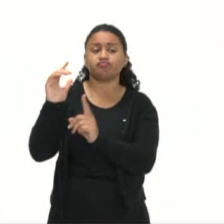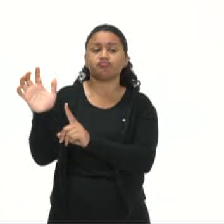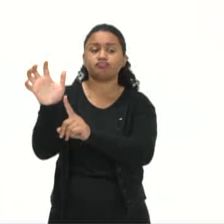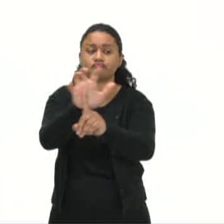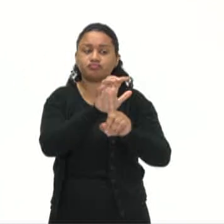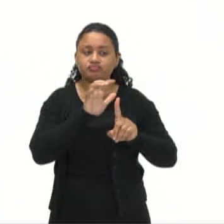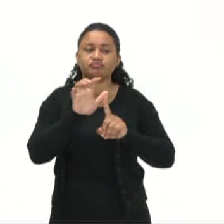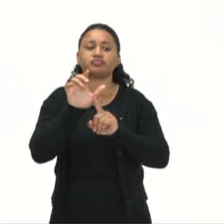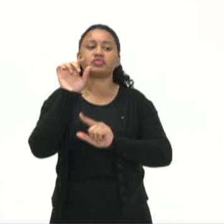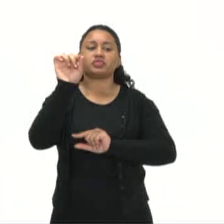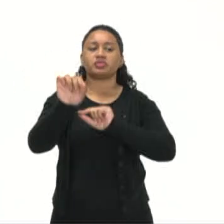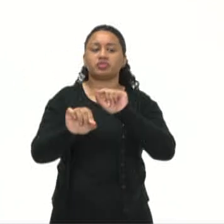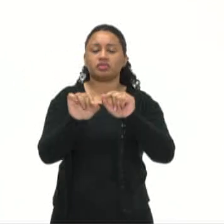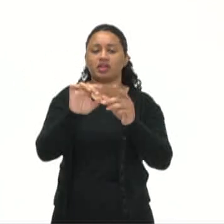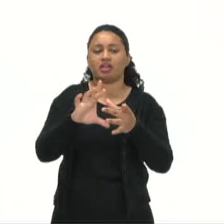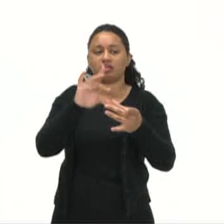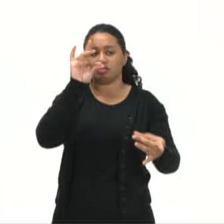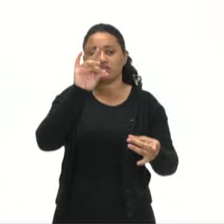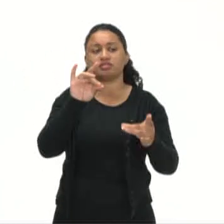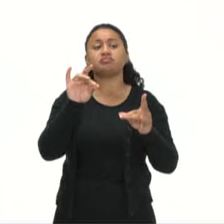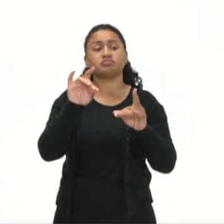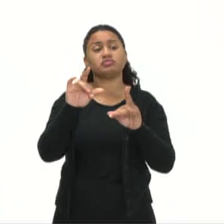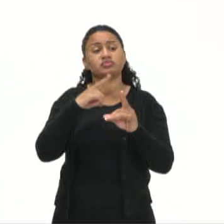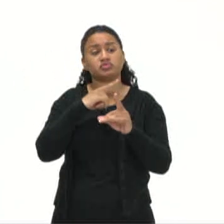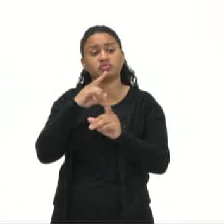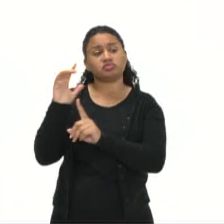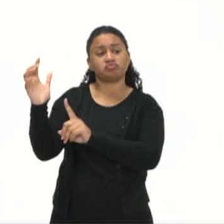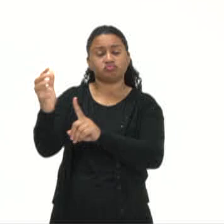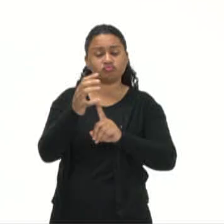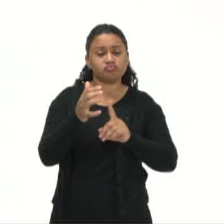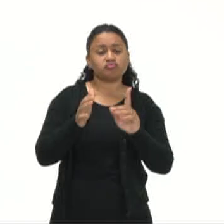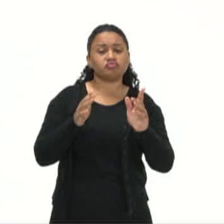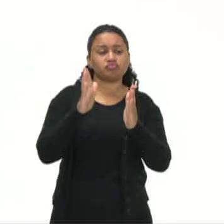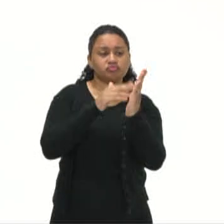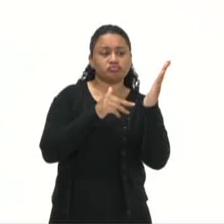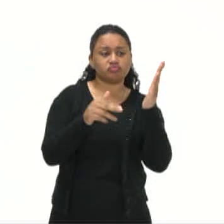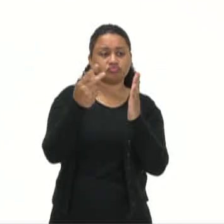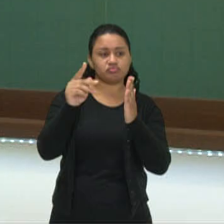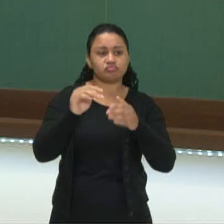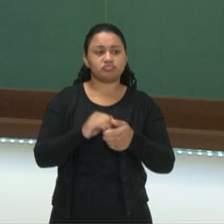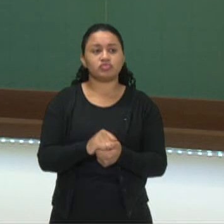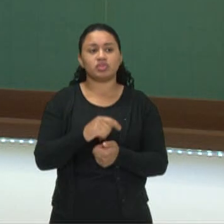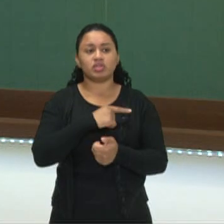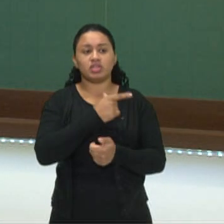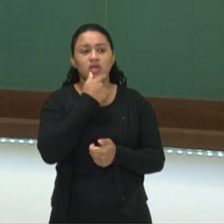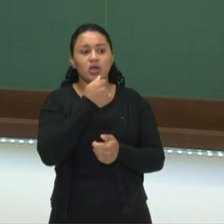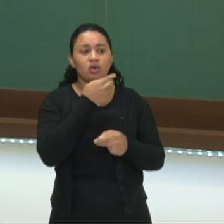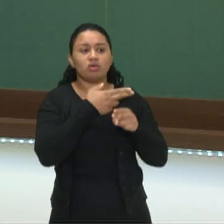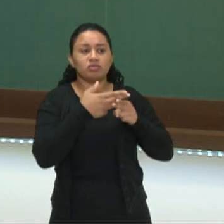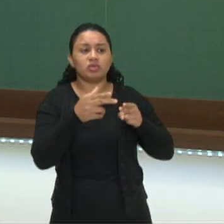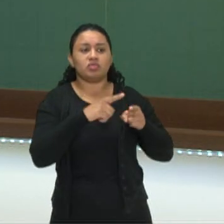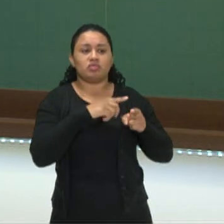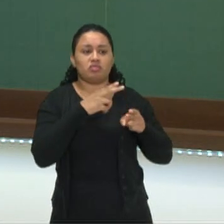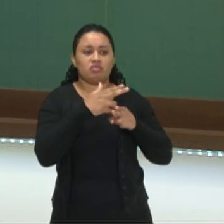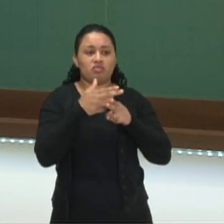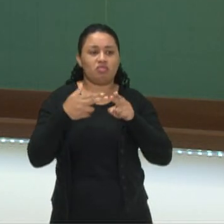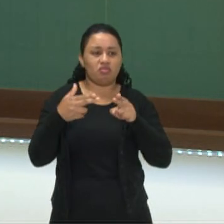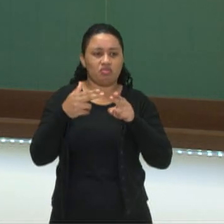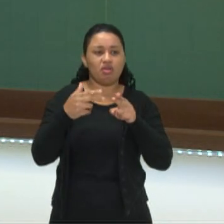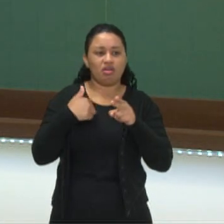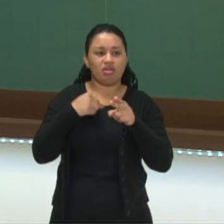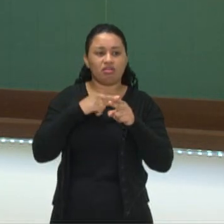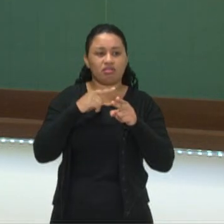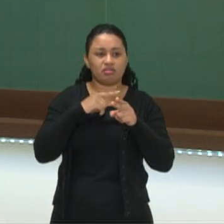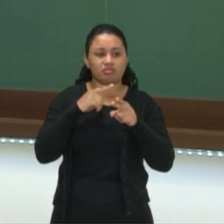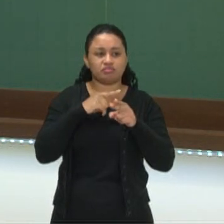abstrato de Kandinsky, as teorias de Carl Jung e os murais de Diego Rivera. Aqui tem Homem Nu com Faca, de 1938. Então, ele tinha essa linha de